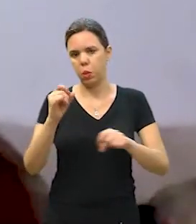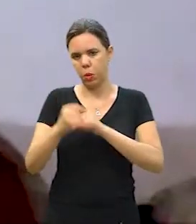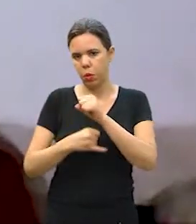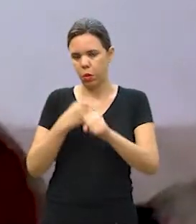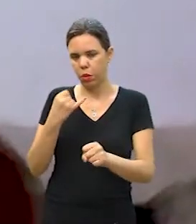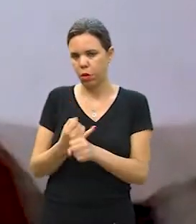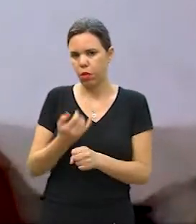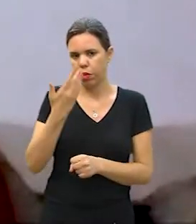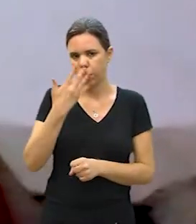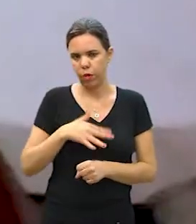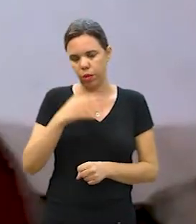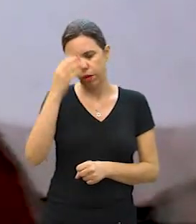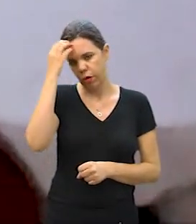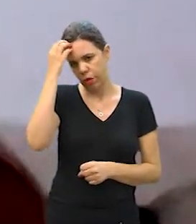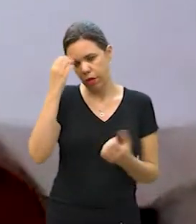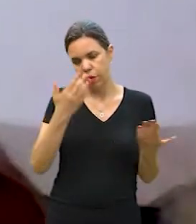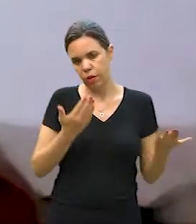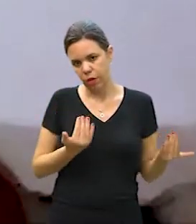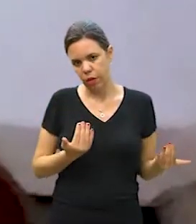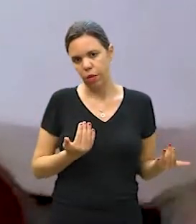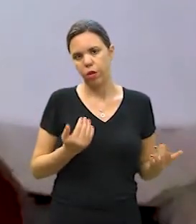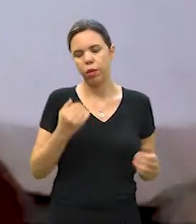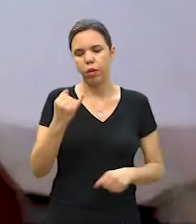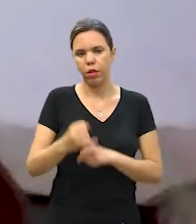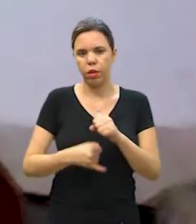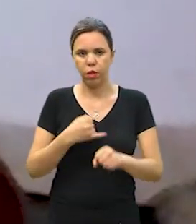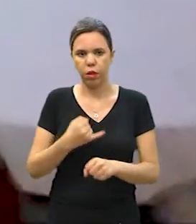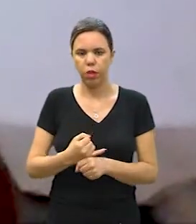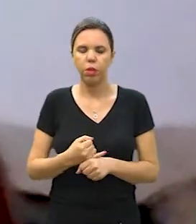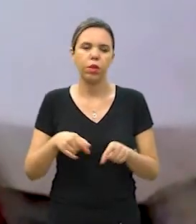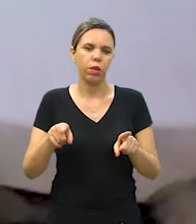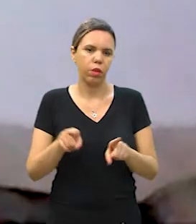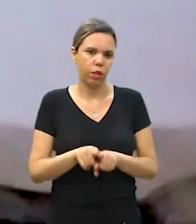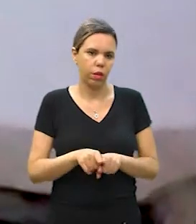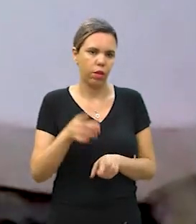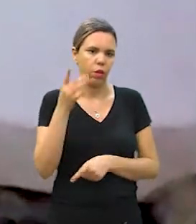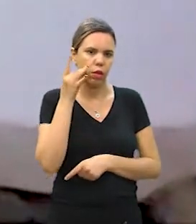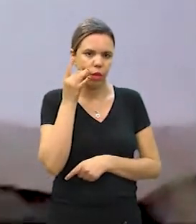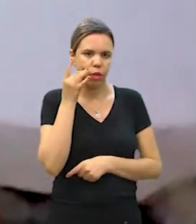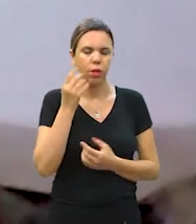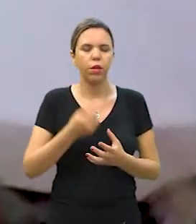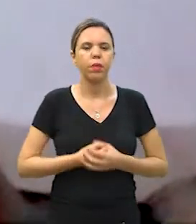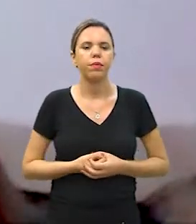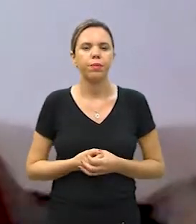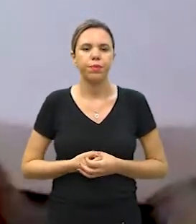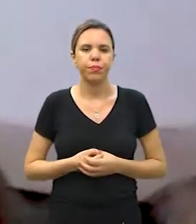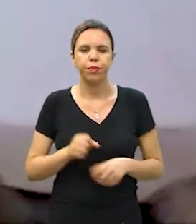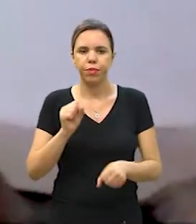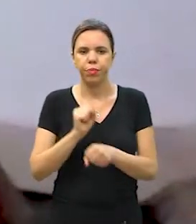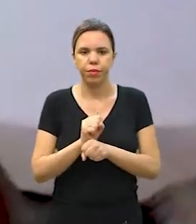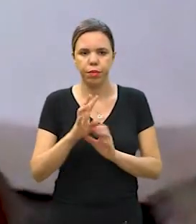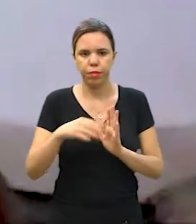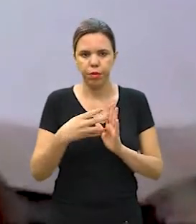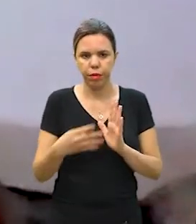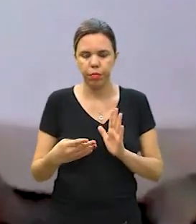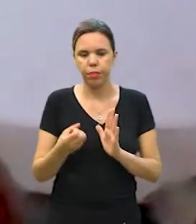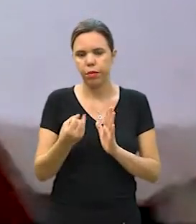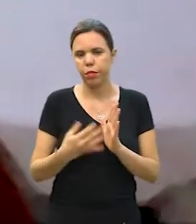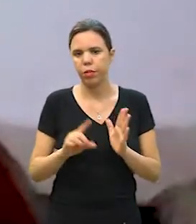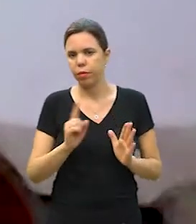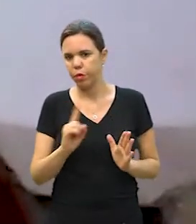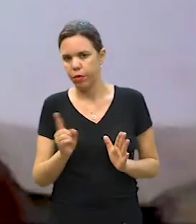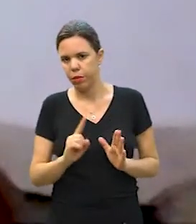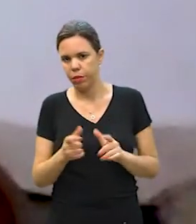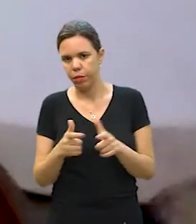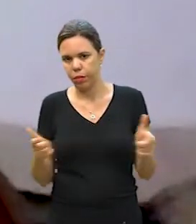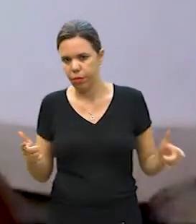remoto para as crianças, né, e jovens que estão no remoto, mas também para o presencial. Pararam as planilhas, os relatórios?